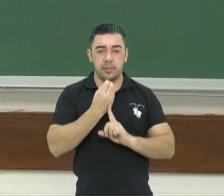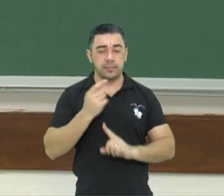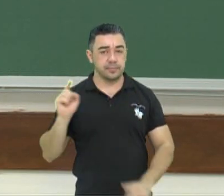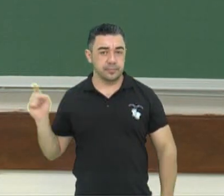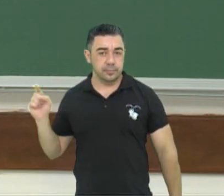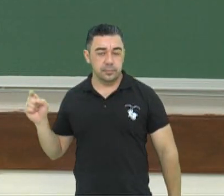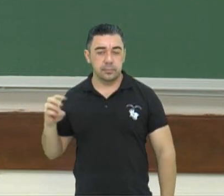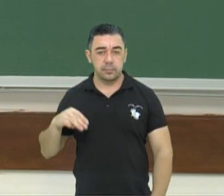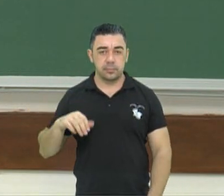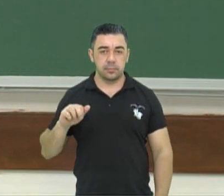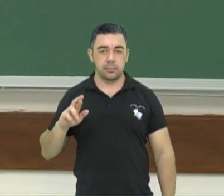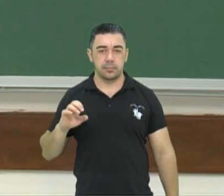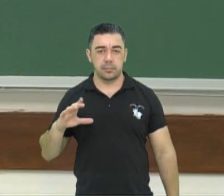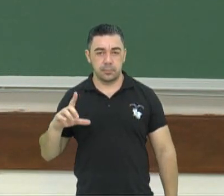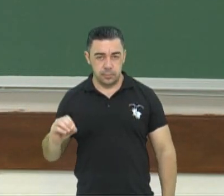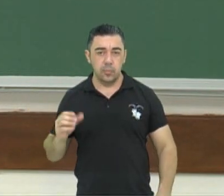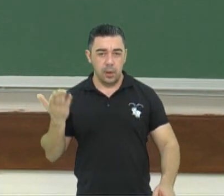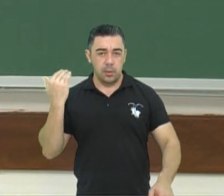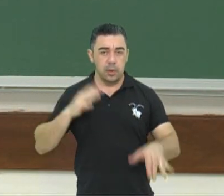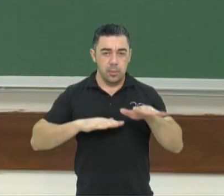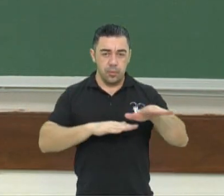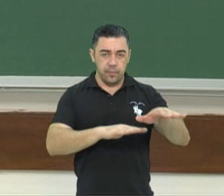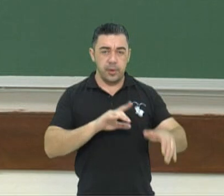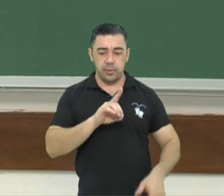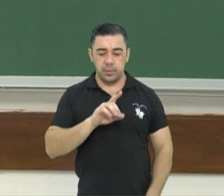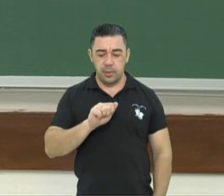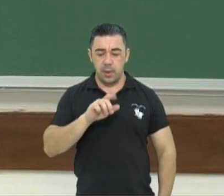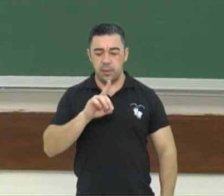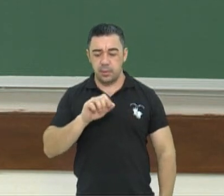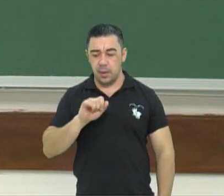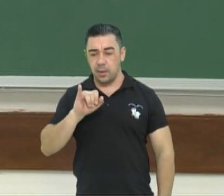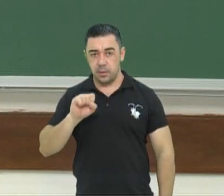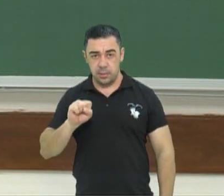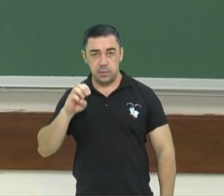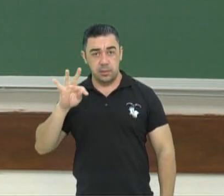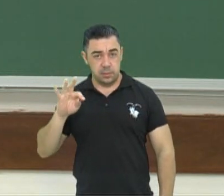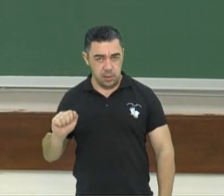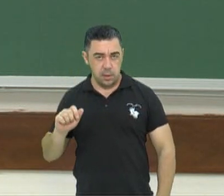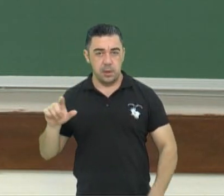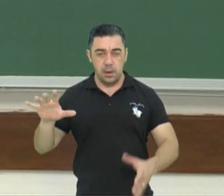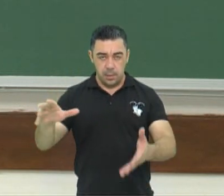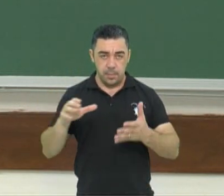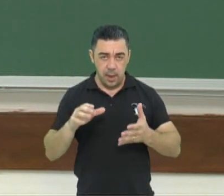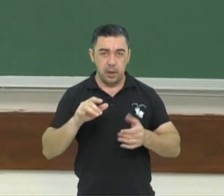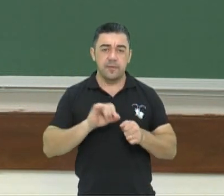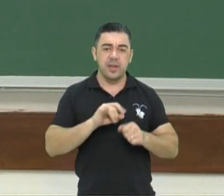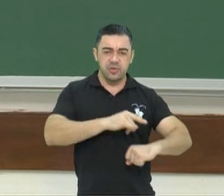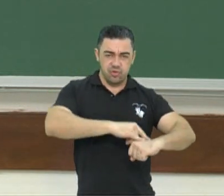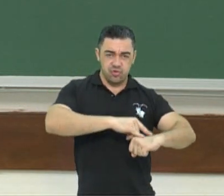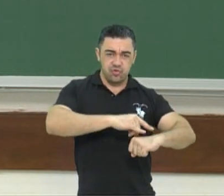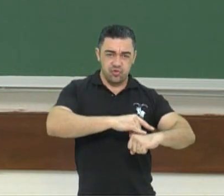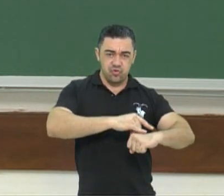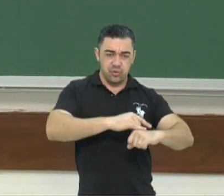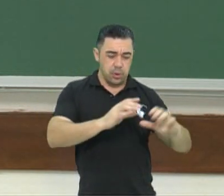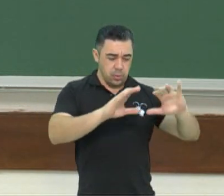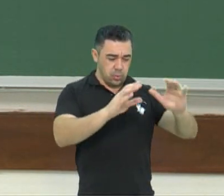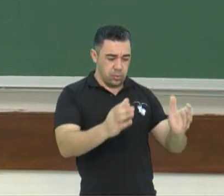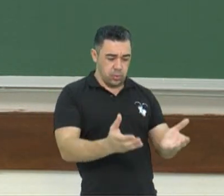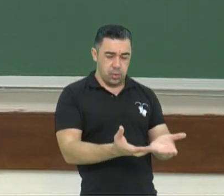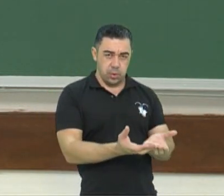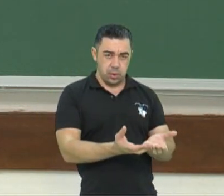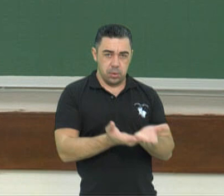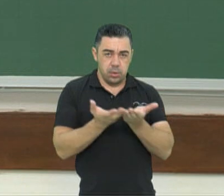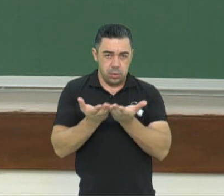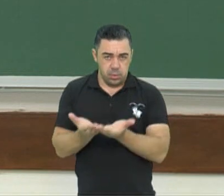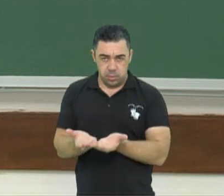Duchamp, na época que ele era ainda dadaísta, que a gente vai falar na outra aula, ele pega um urinol e ele pega esse urinol,